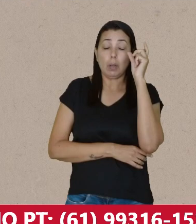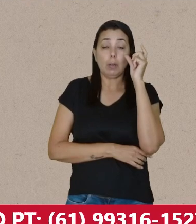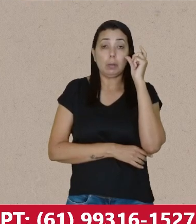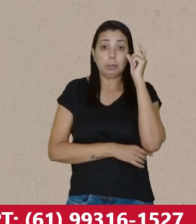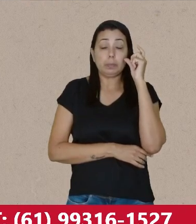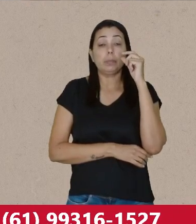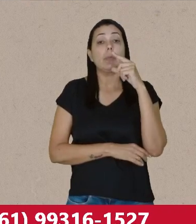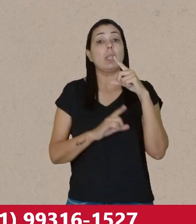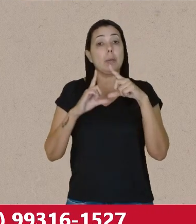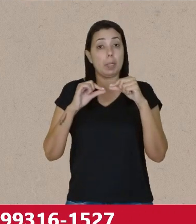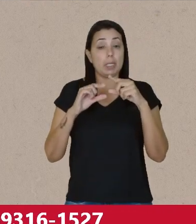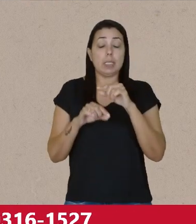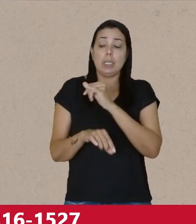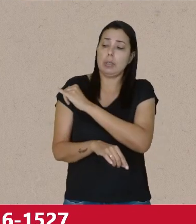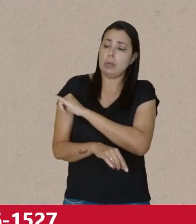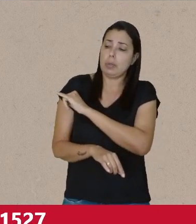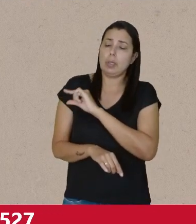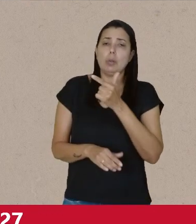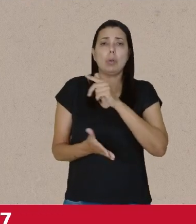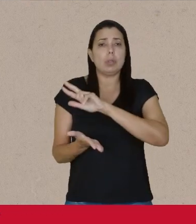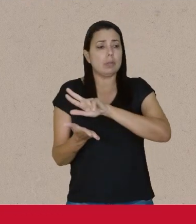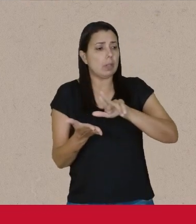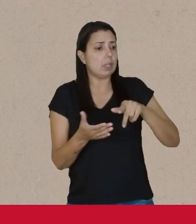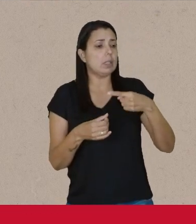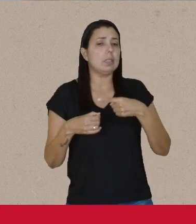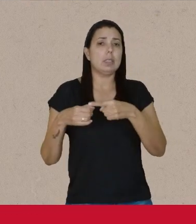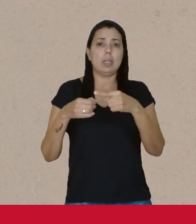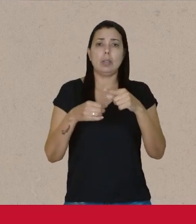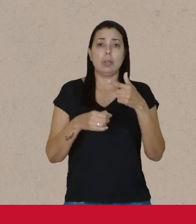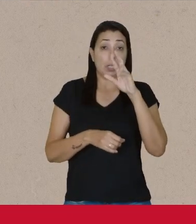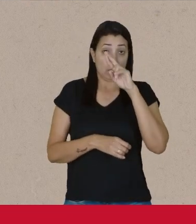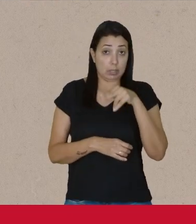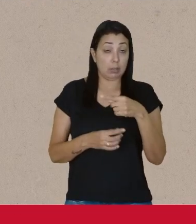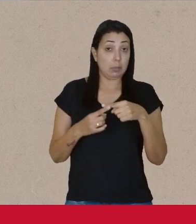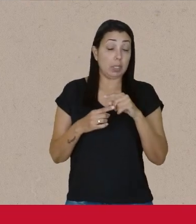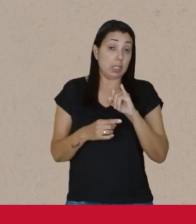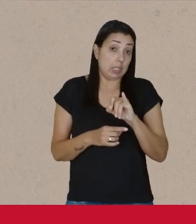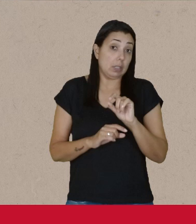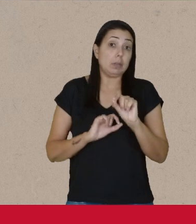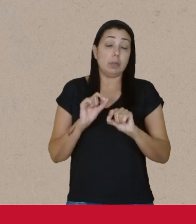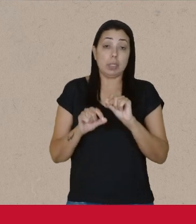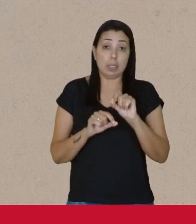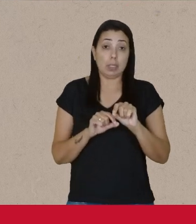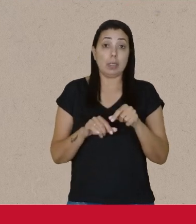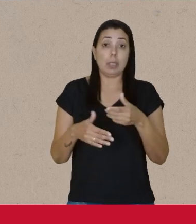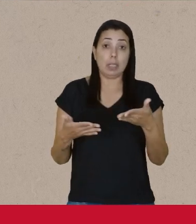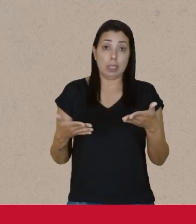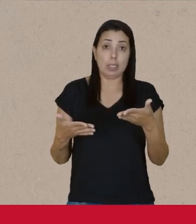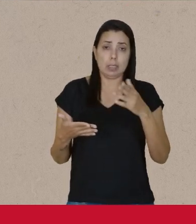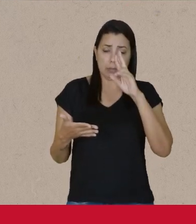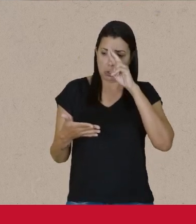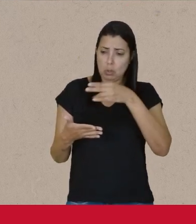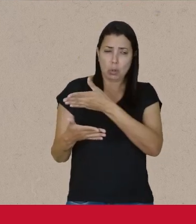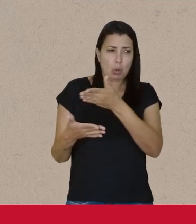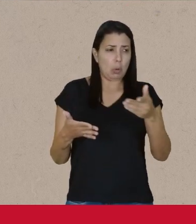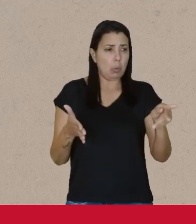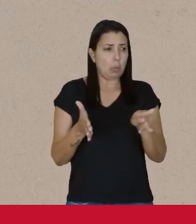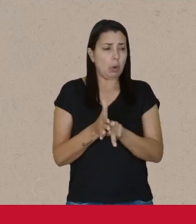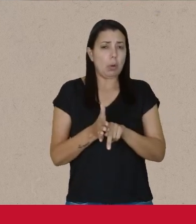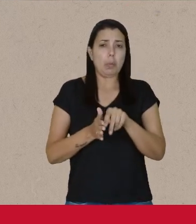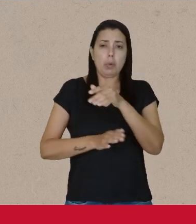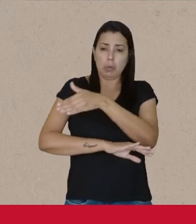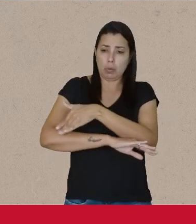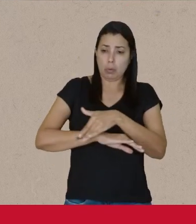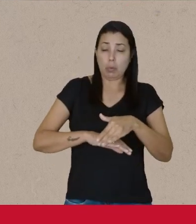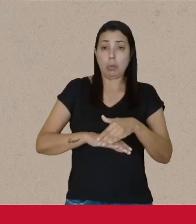em Brasília, no Rio, em tantas cidades, não há nenhuma razão. Até porque senão eles serão senhores das ruas, como foram durante